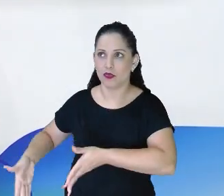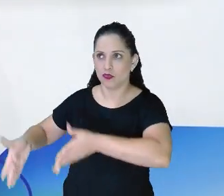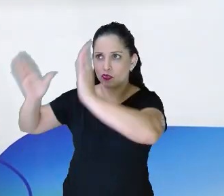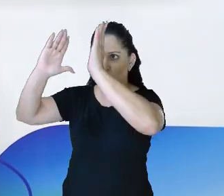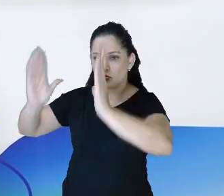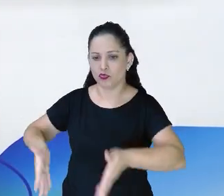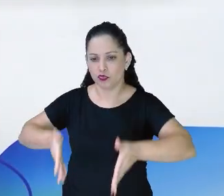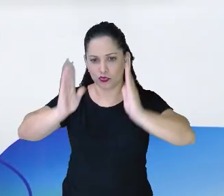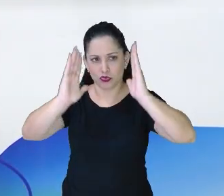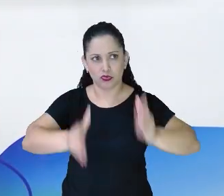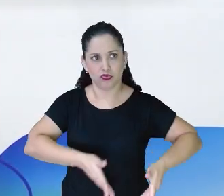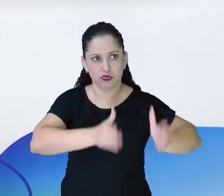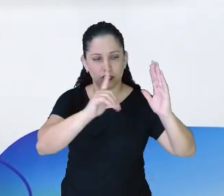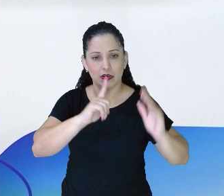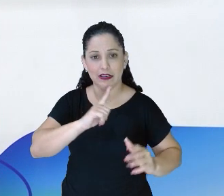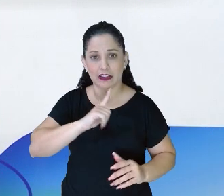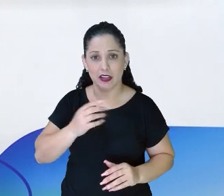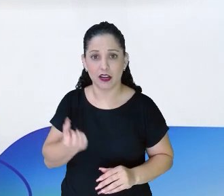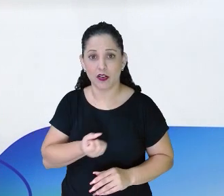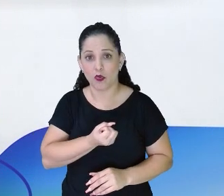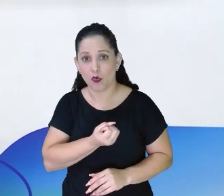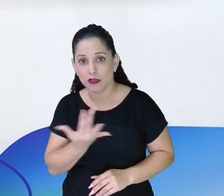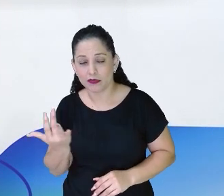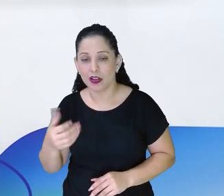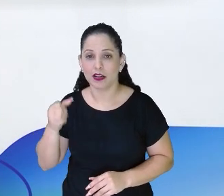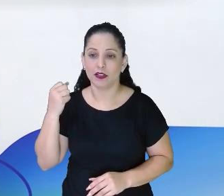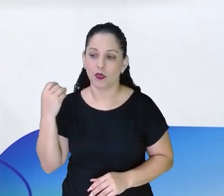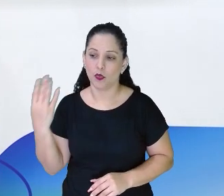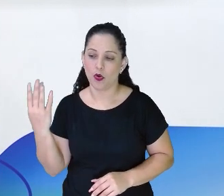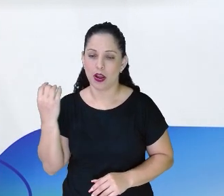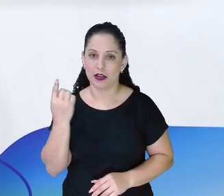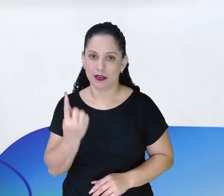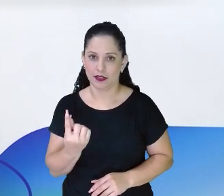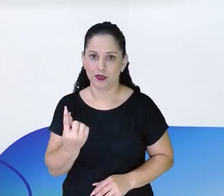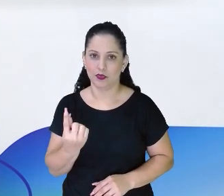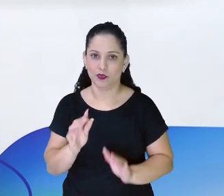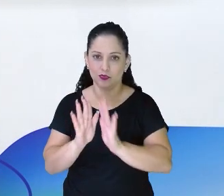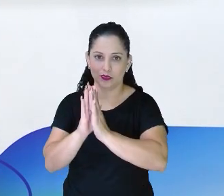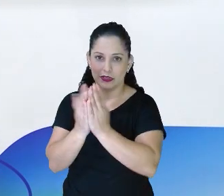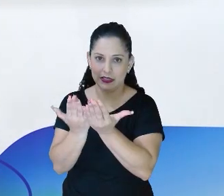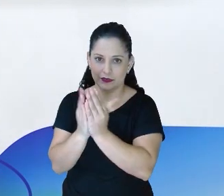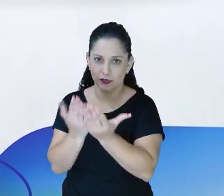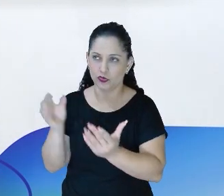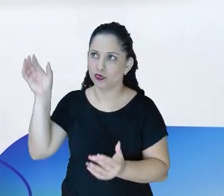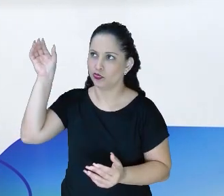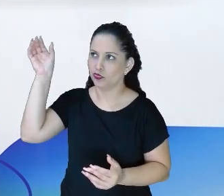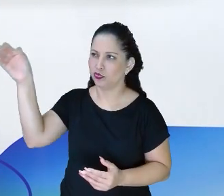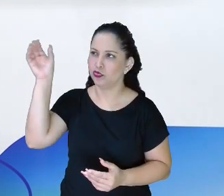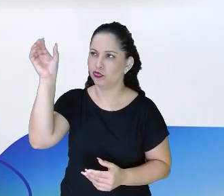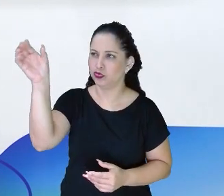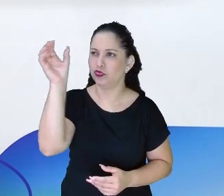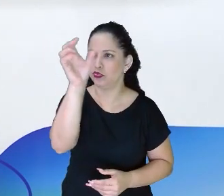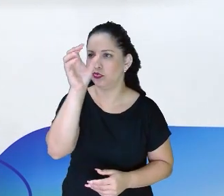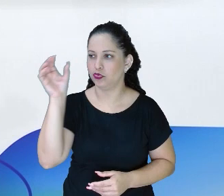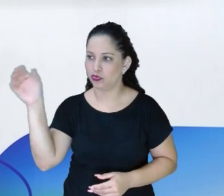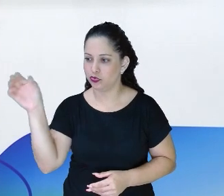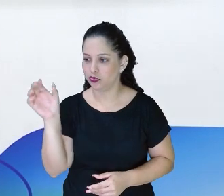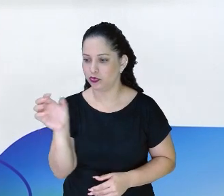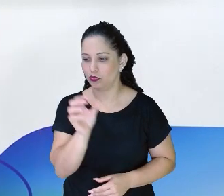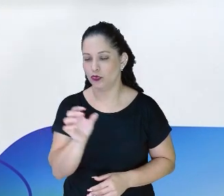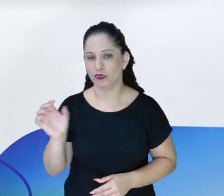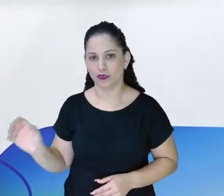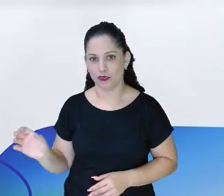41 livros. Tranquilo até aí? Eu tenho um exemplo aqui na prática para